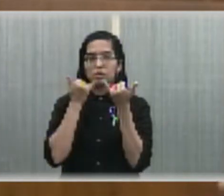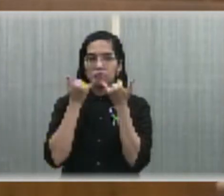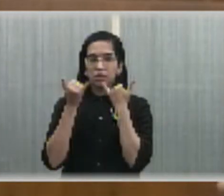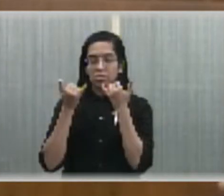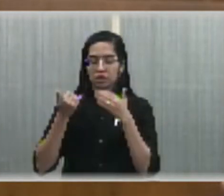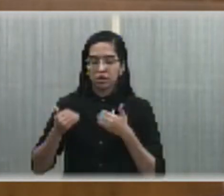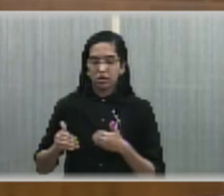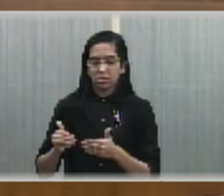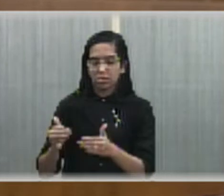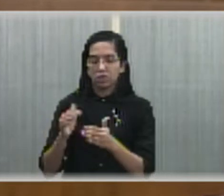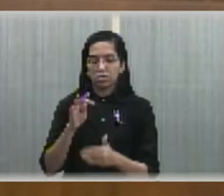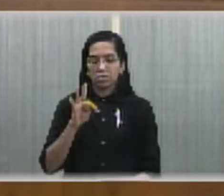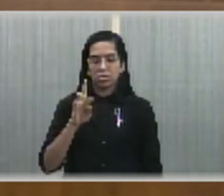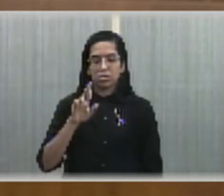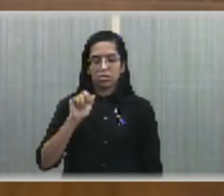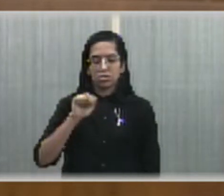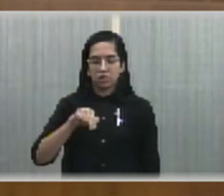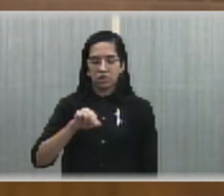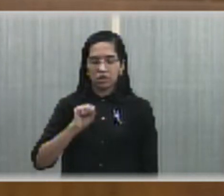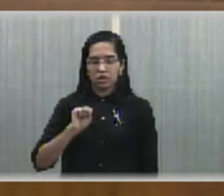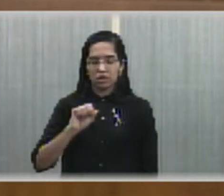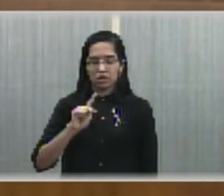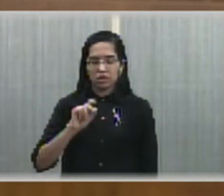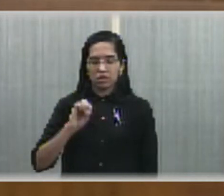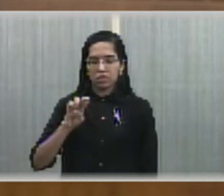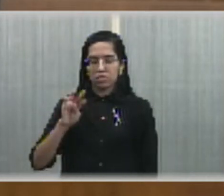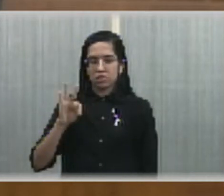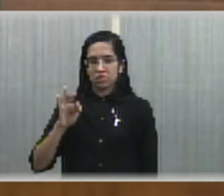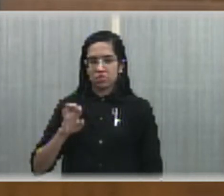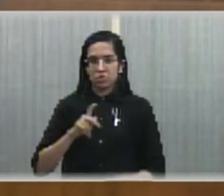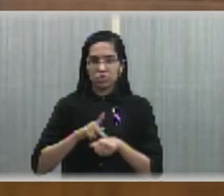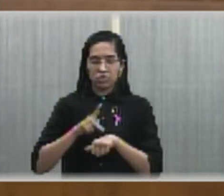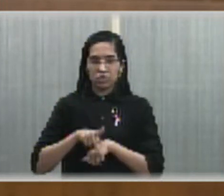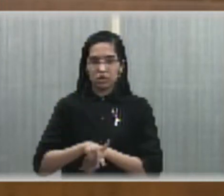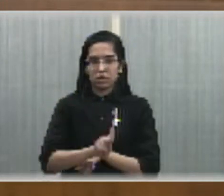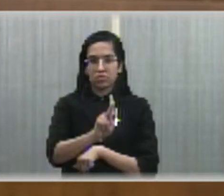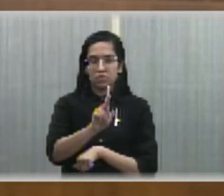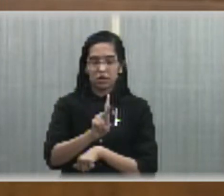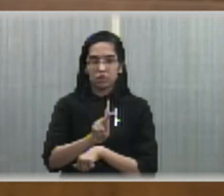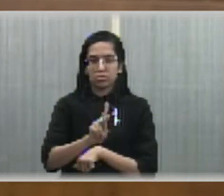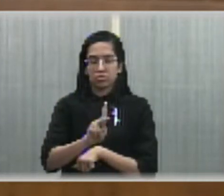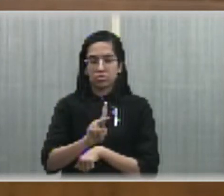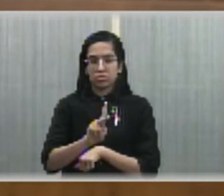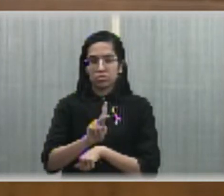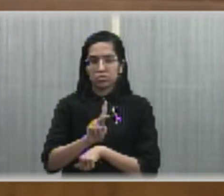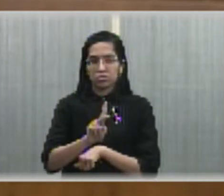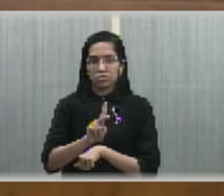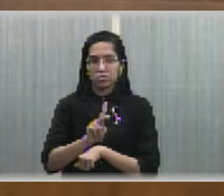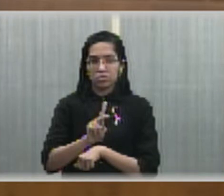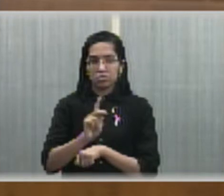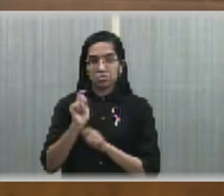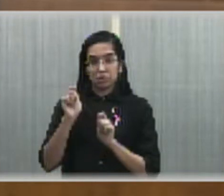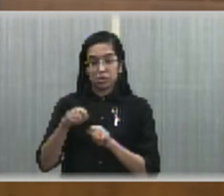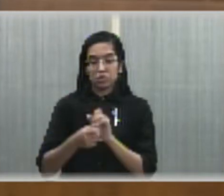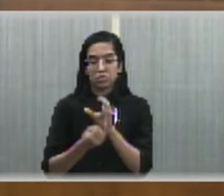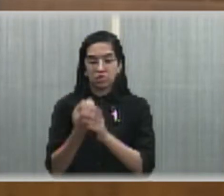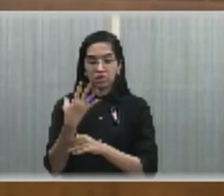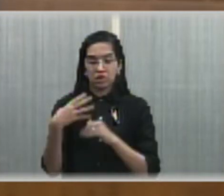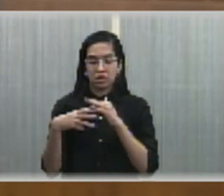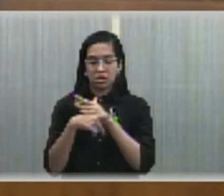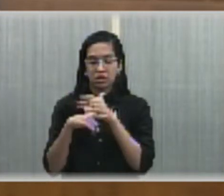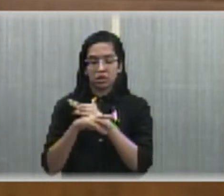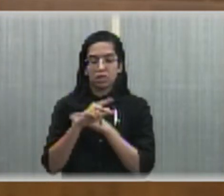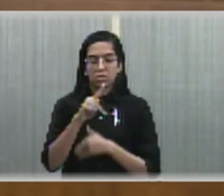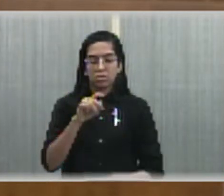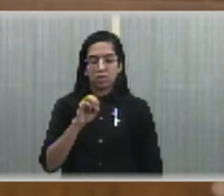do Transporte sobre uma pavimentação asfáltica que seria ou será realizada no município de Porto